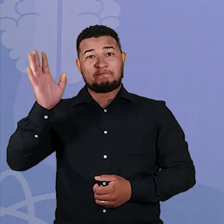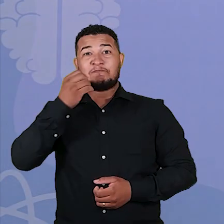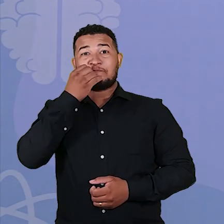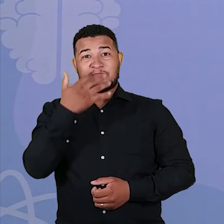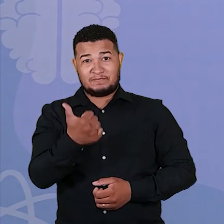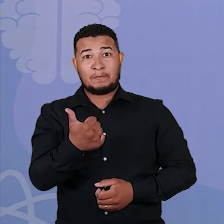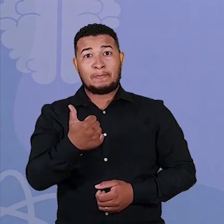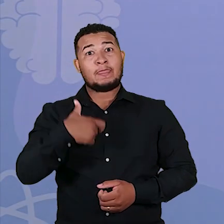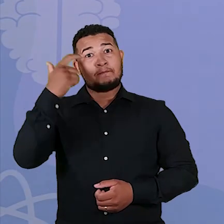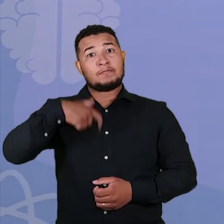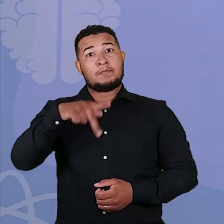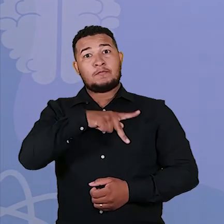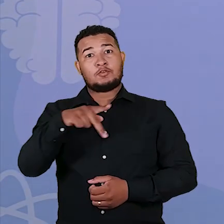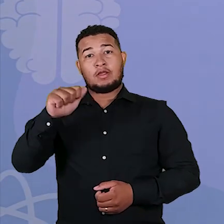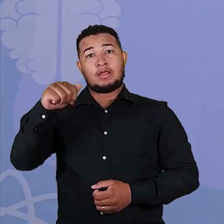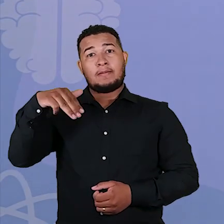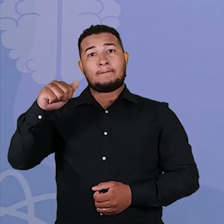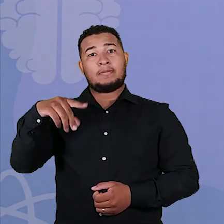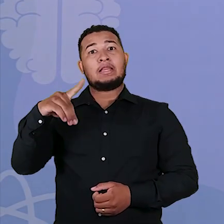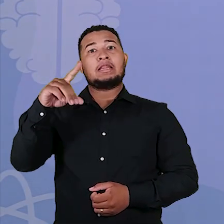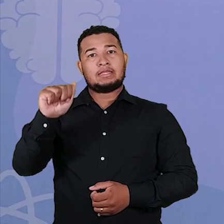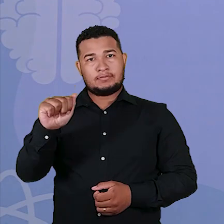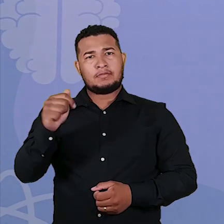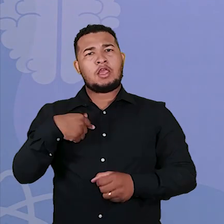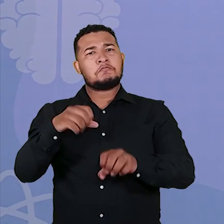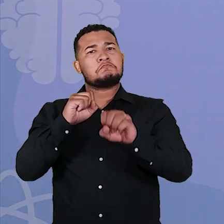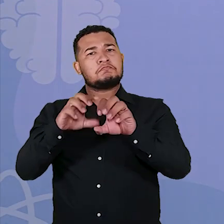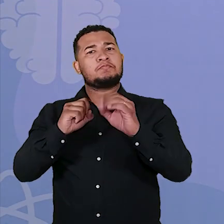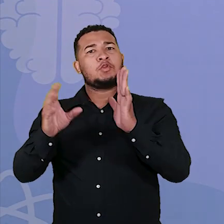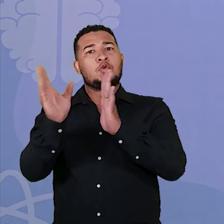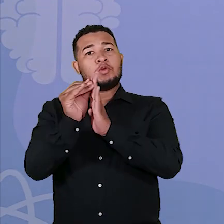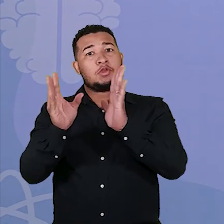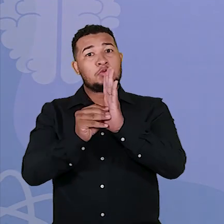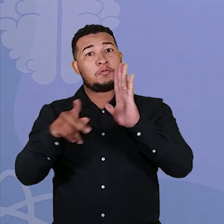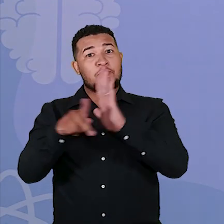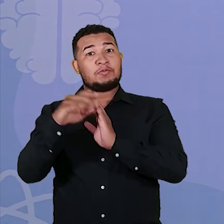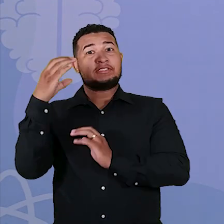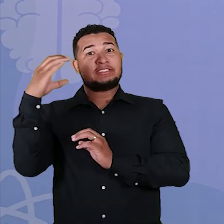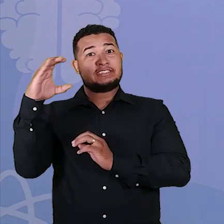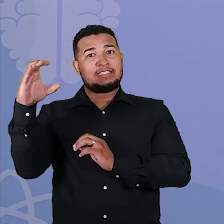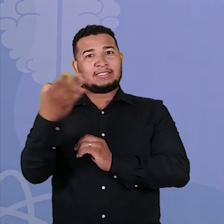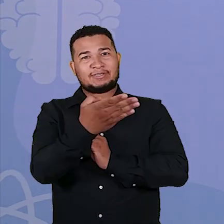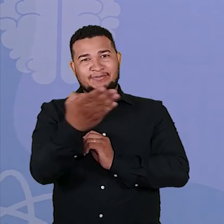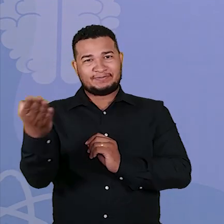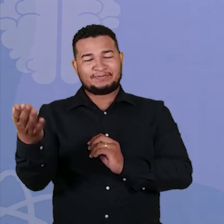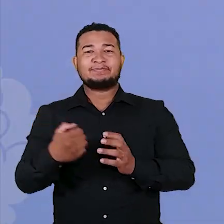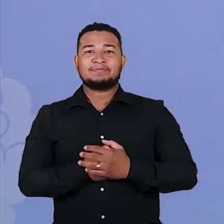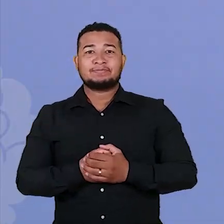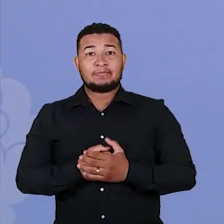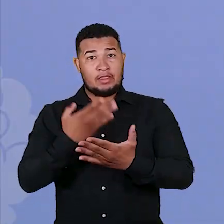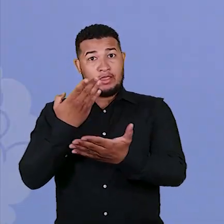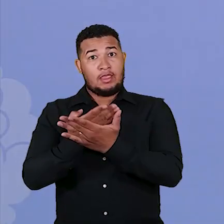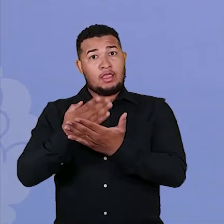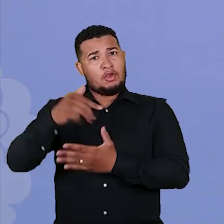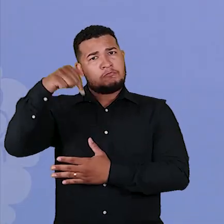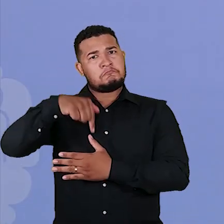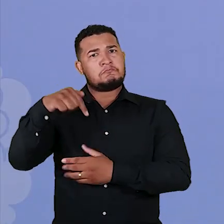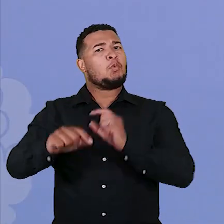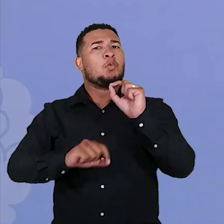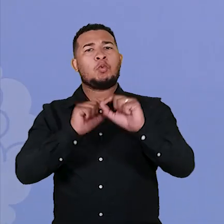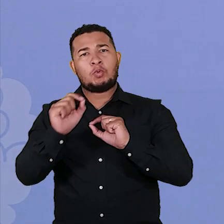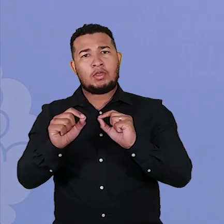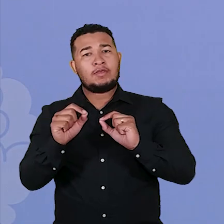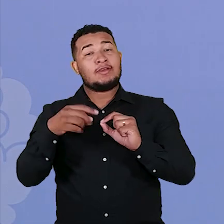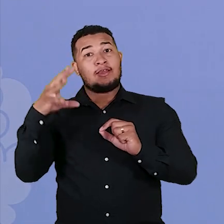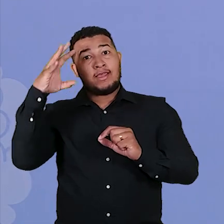o olá tudo bem eu sou professora amanda brasílio e vou ministrar os conteúdos de ciências para vocês nessa aula